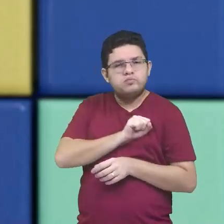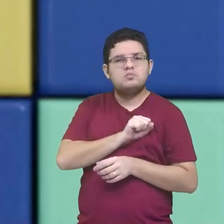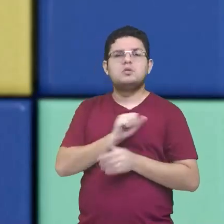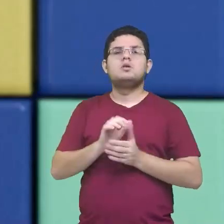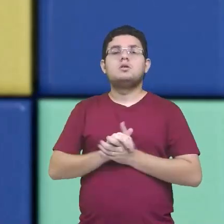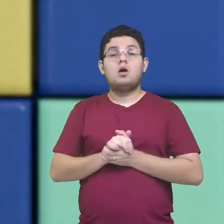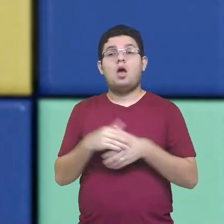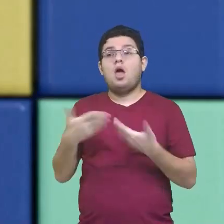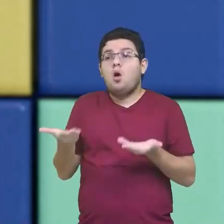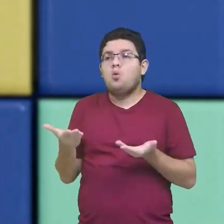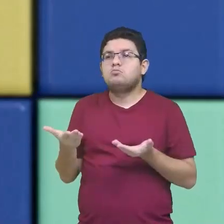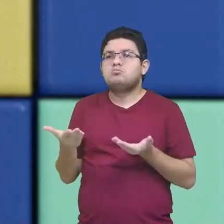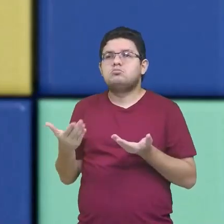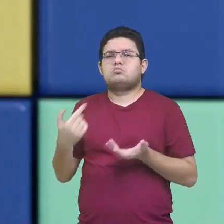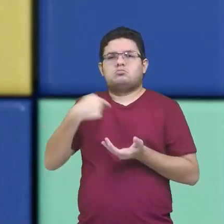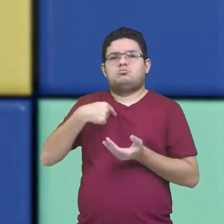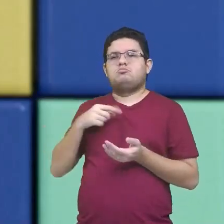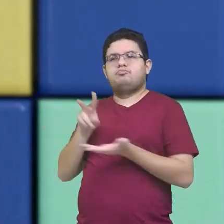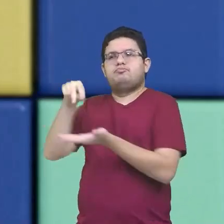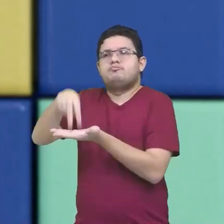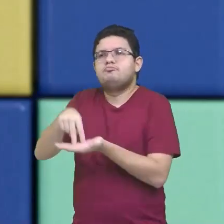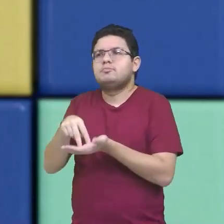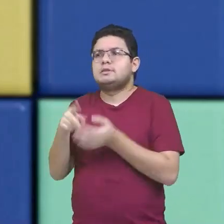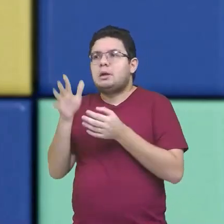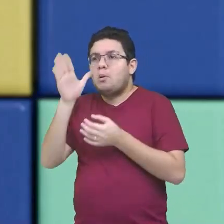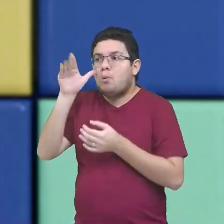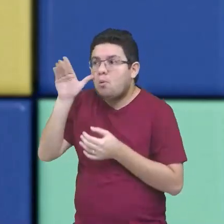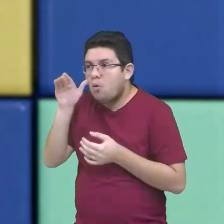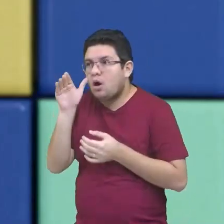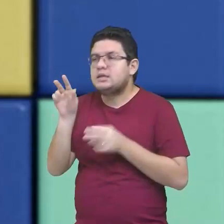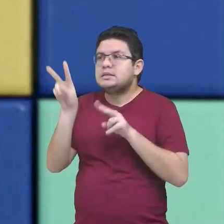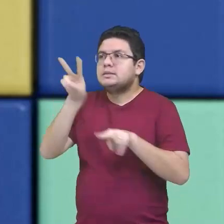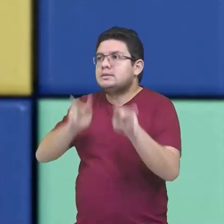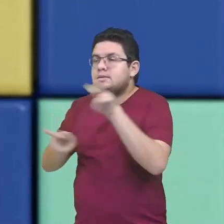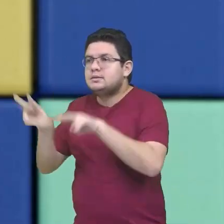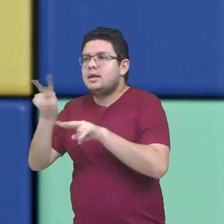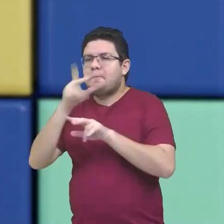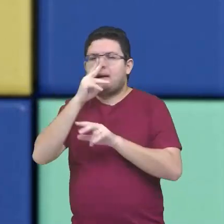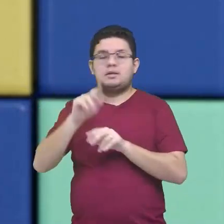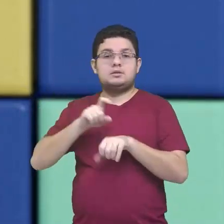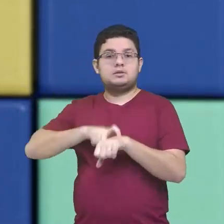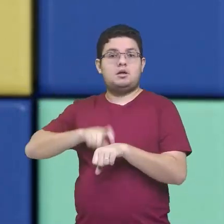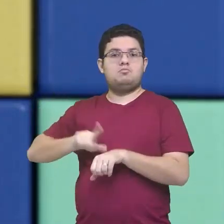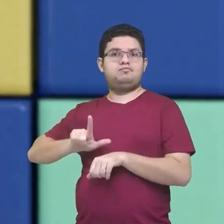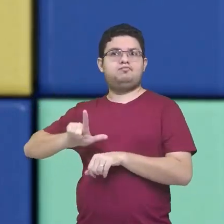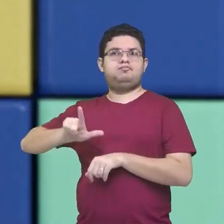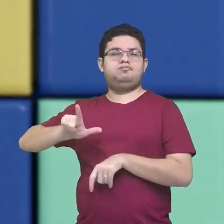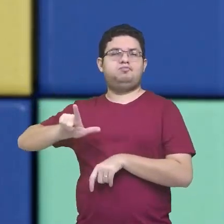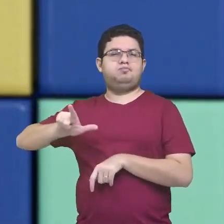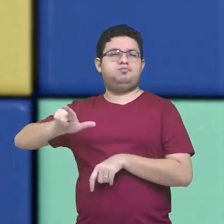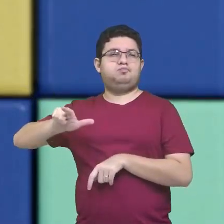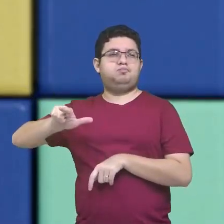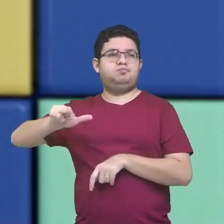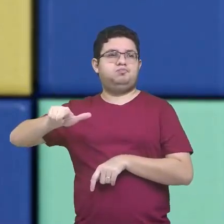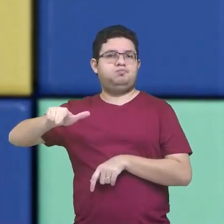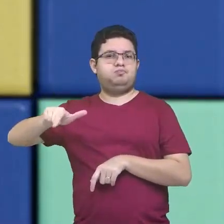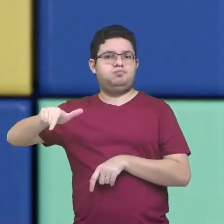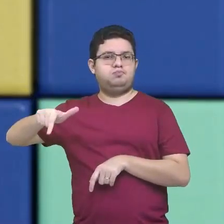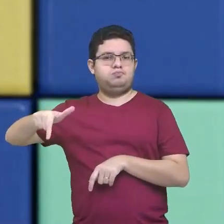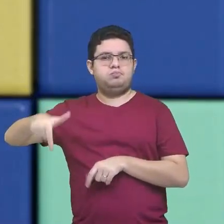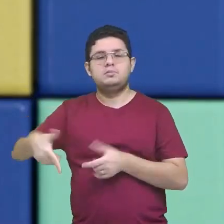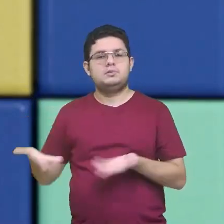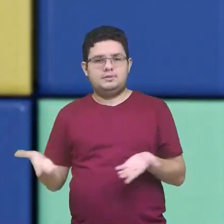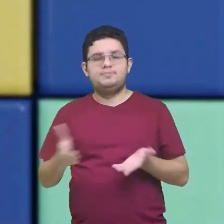sinceramente não vê a hora passar. Não é? Então, recomendo. No meu caso, foi uma visita ao acaso, gostei bastante de conhecer